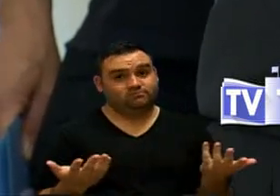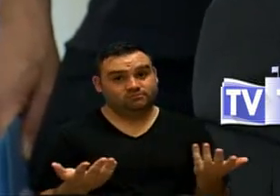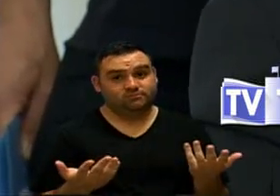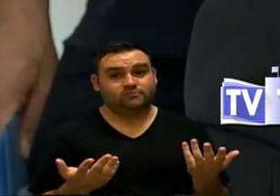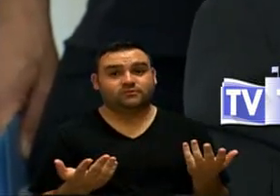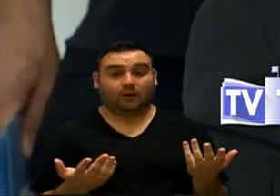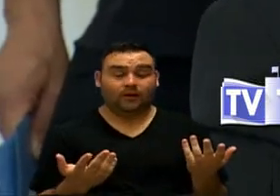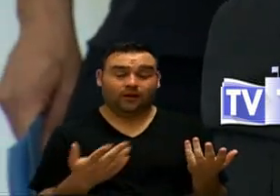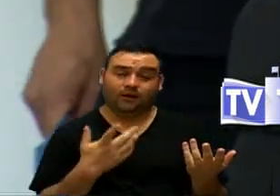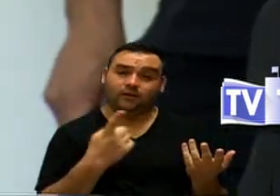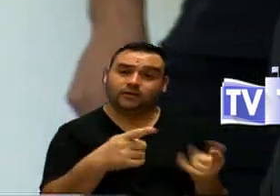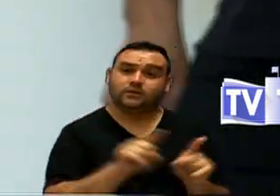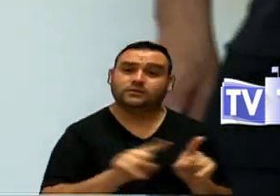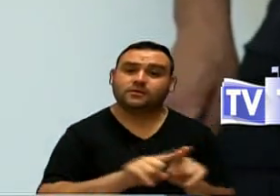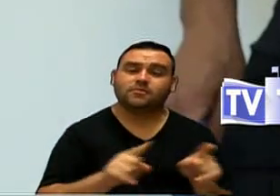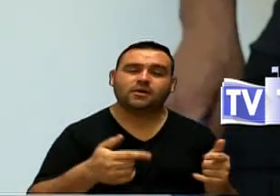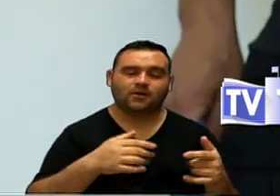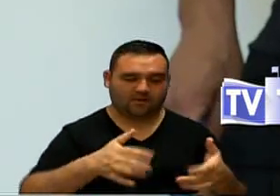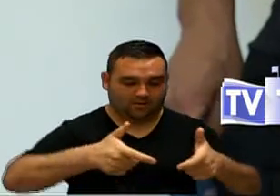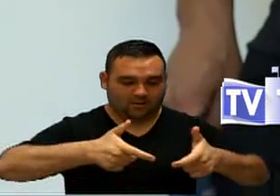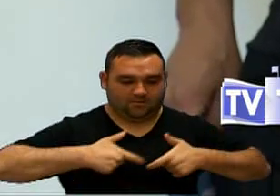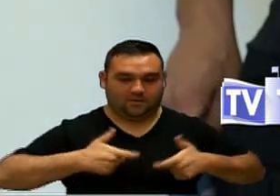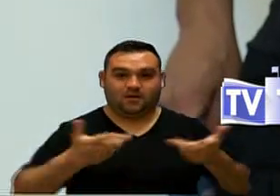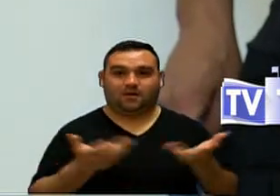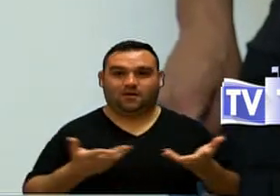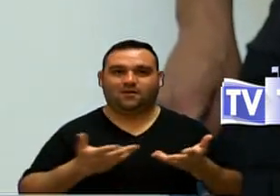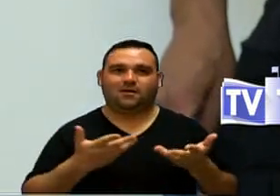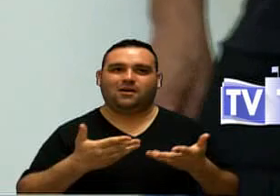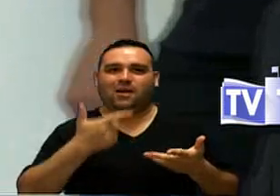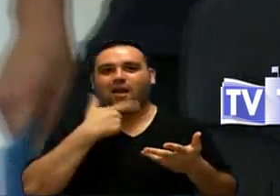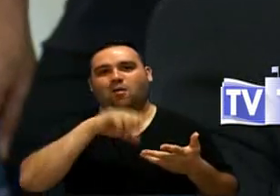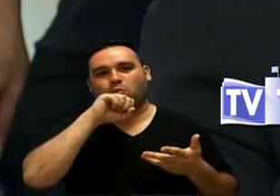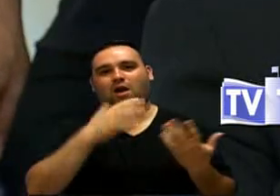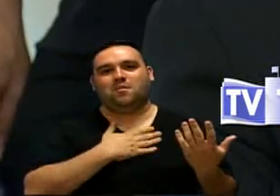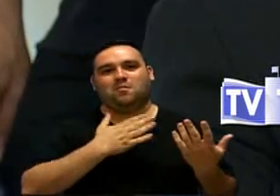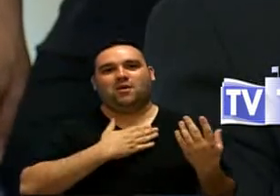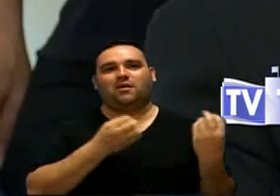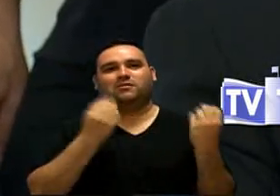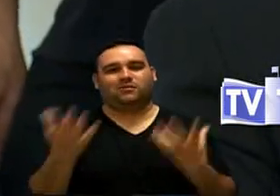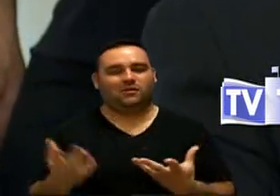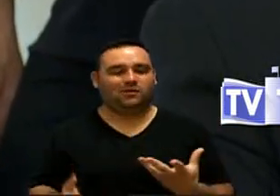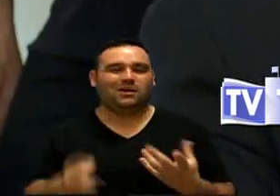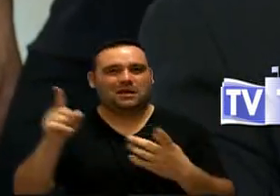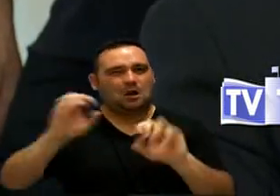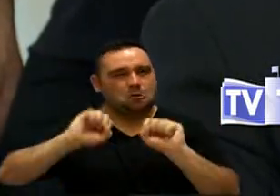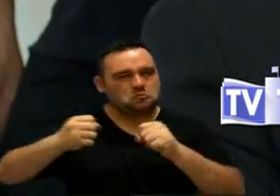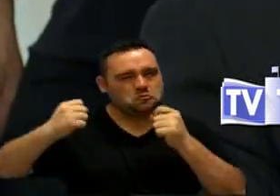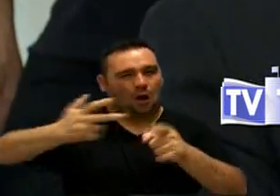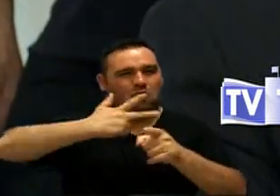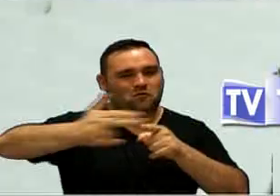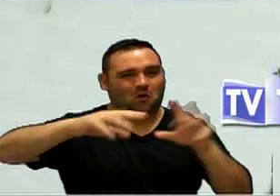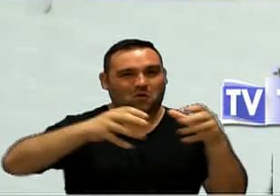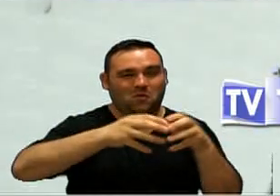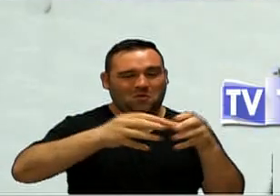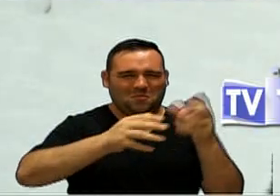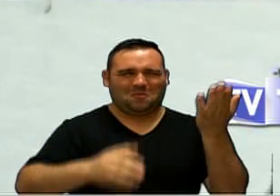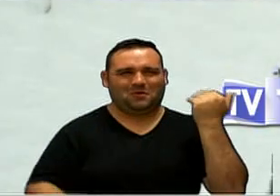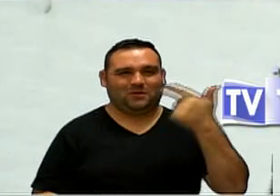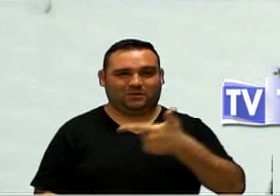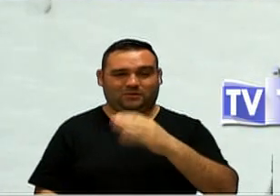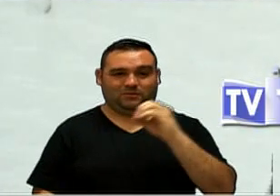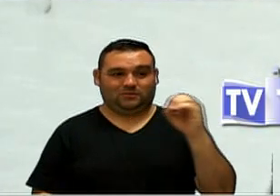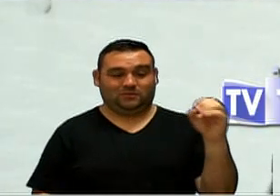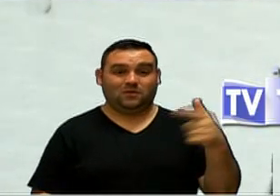e essa medalha aqui, CME, essa aqui vai para o meu pai. Meu pai que foi, lutou para ser campeão do time dele desde